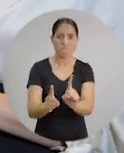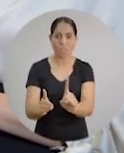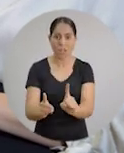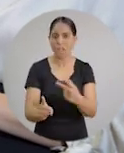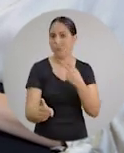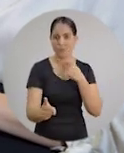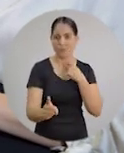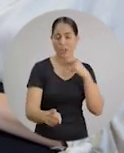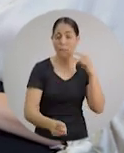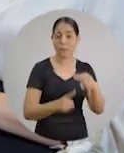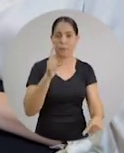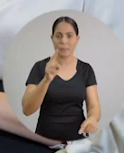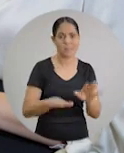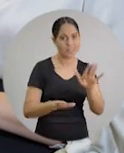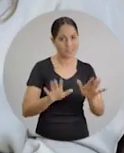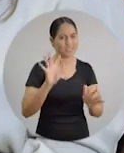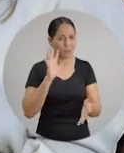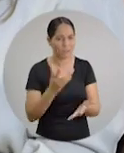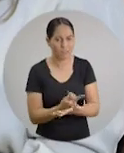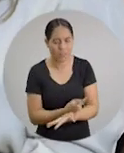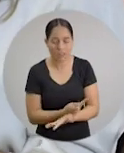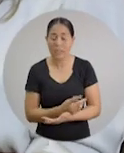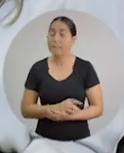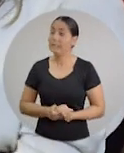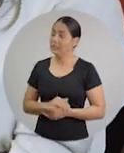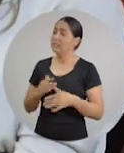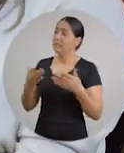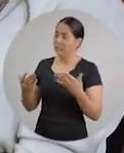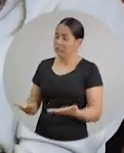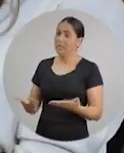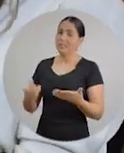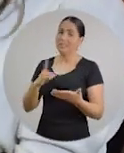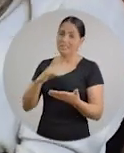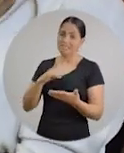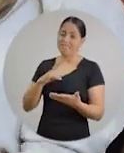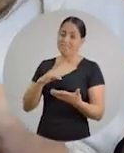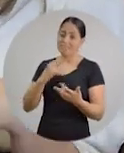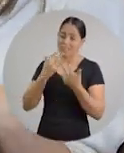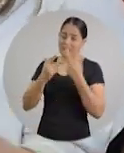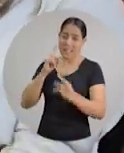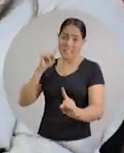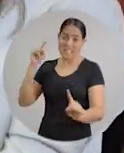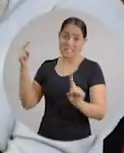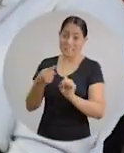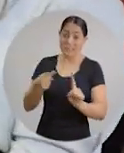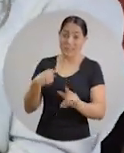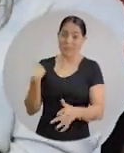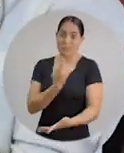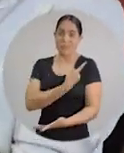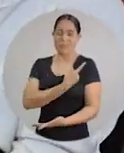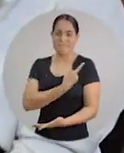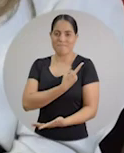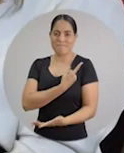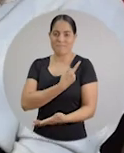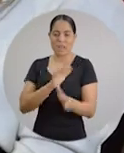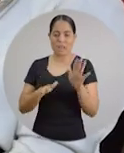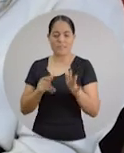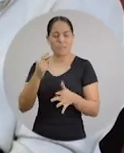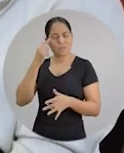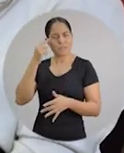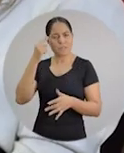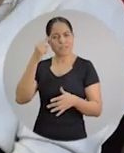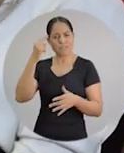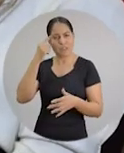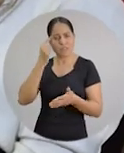dessas mulheres e infelizmente acaba acontecendo. Esse é um dos pontos que eu acho que são os nossos novos desafios, né? Se a